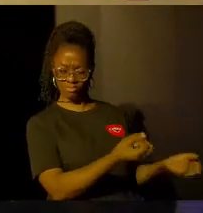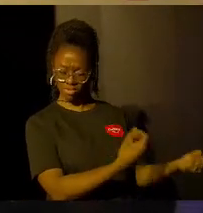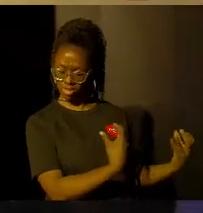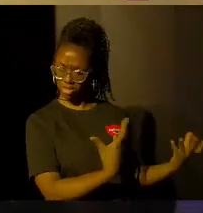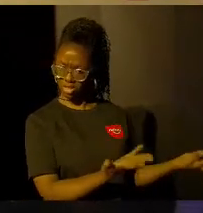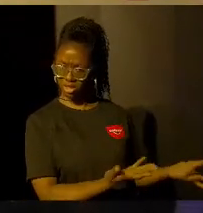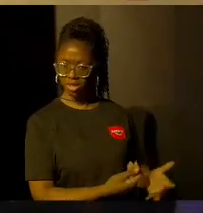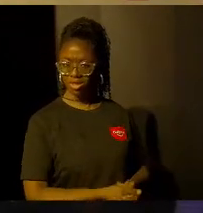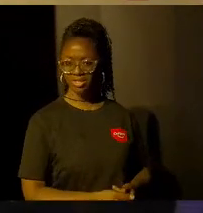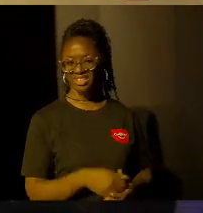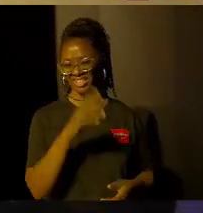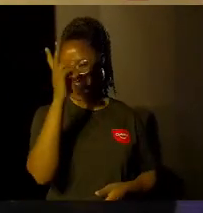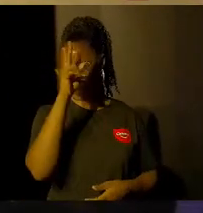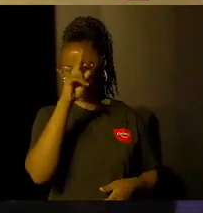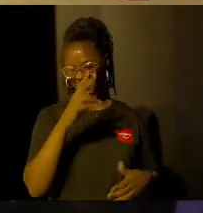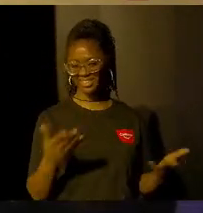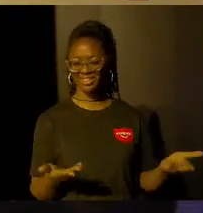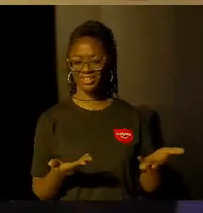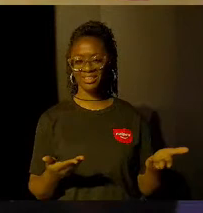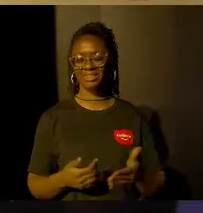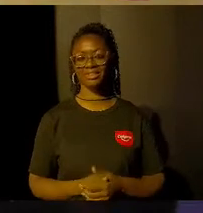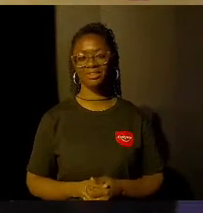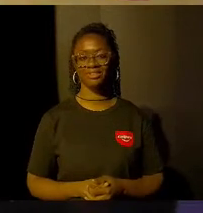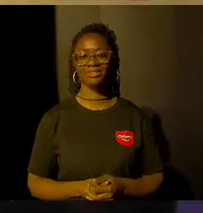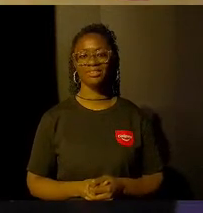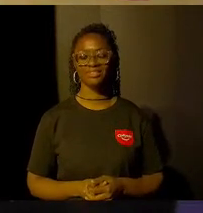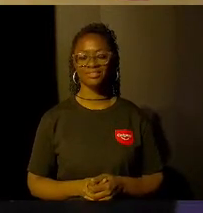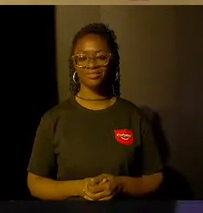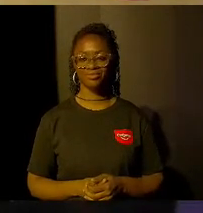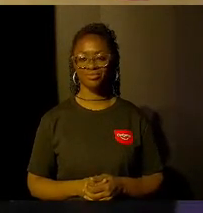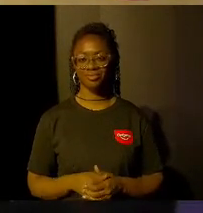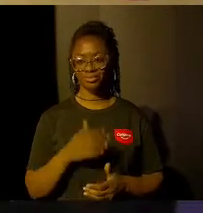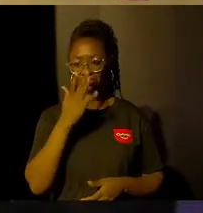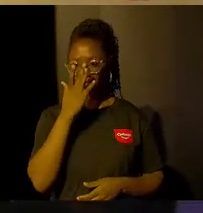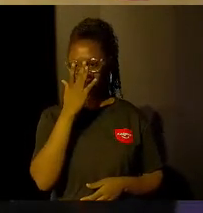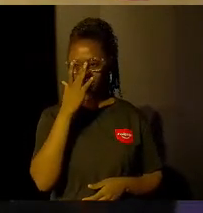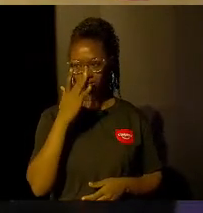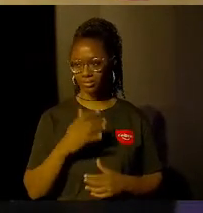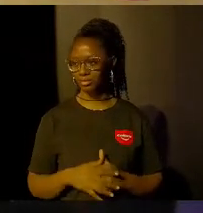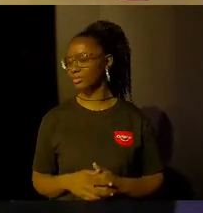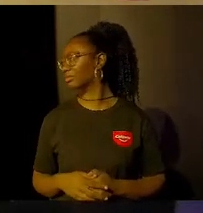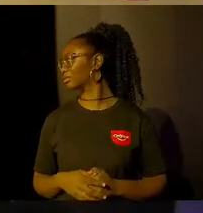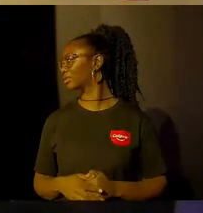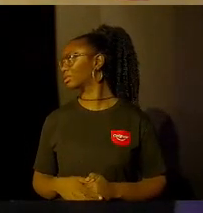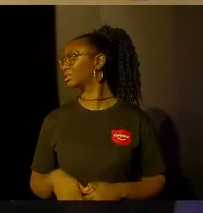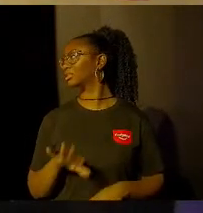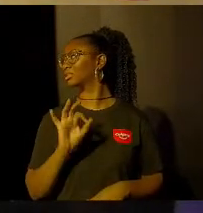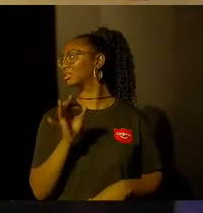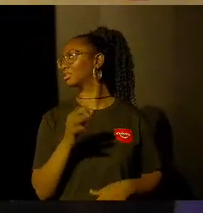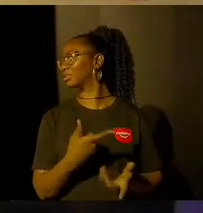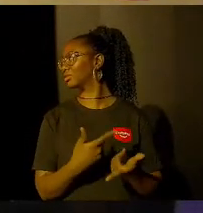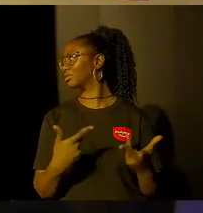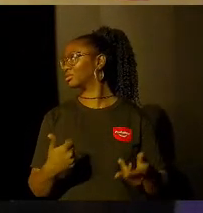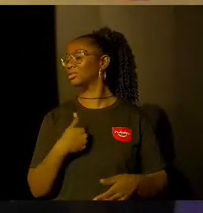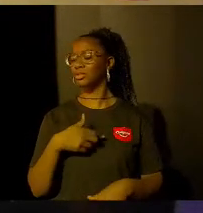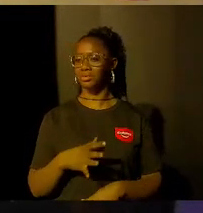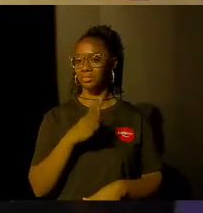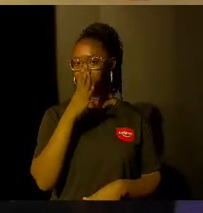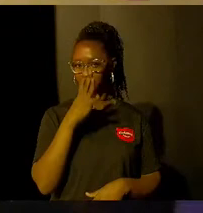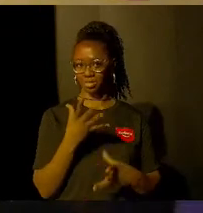eu lembrei agora é não porque isso era uma coisa que eu observava muito assim